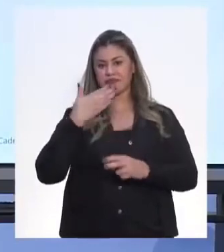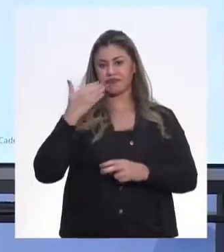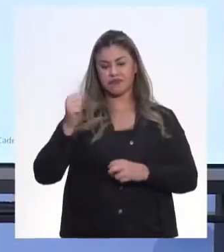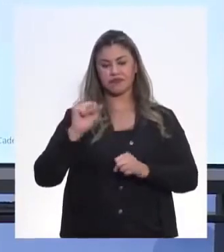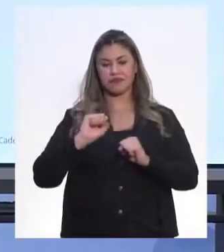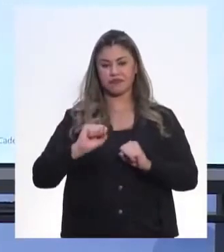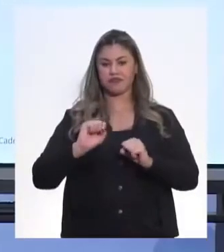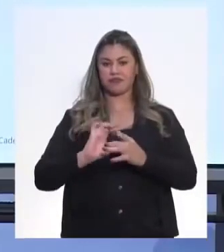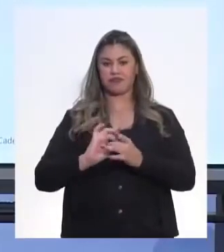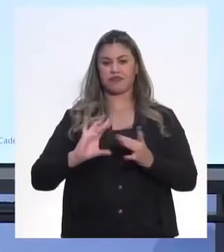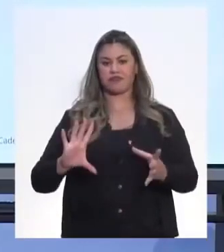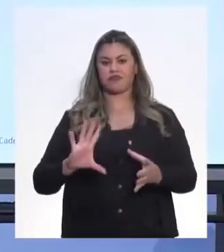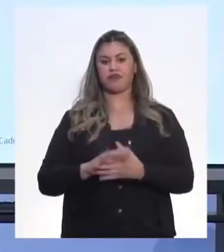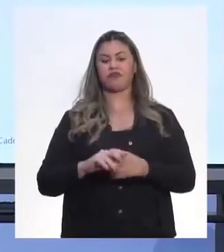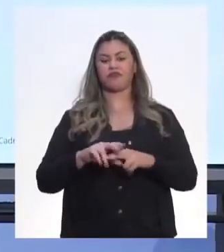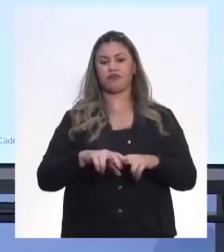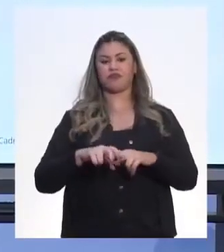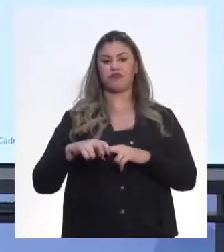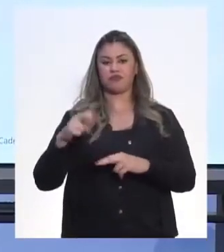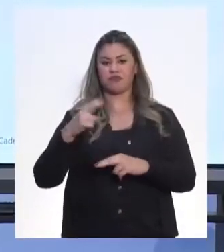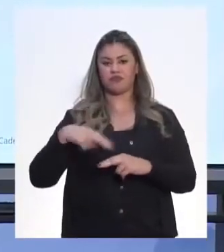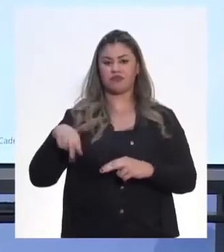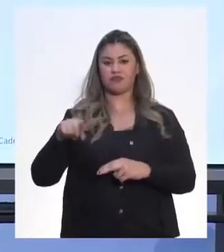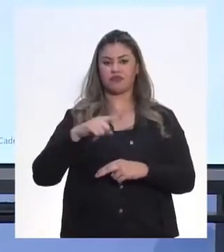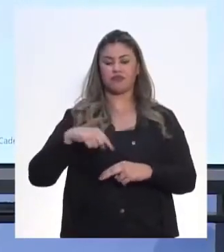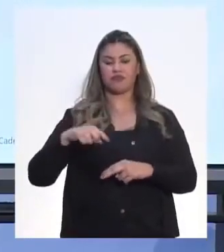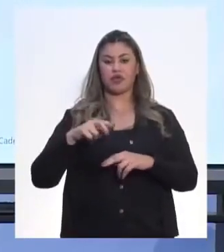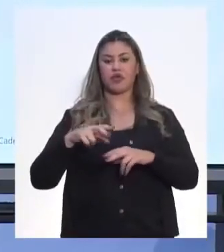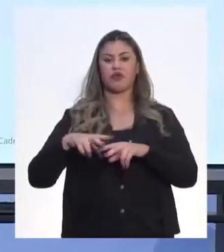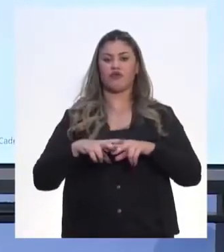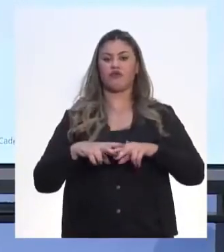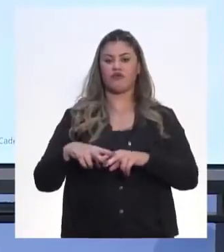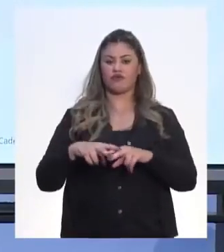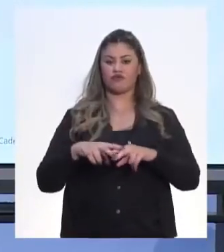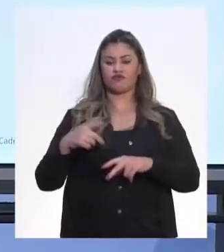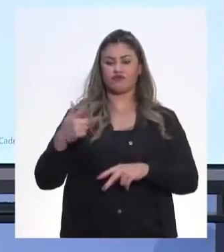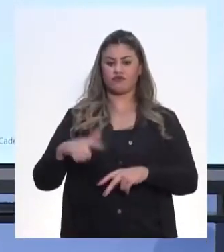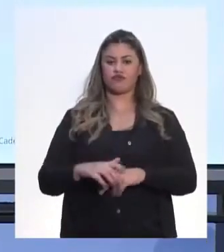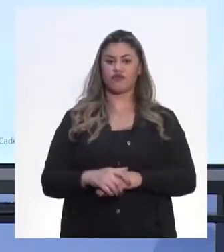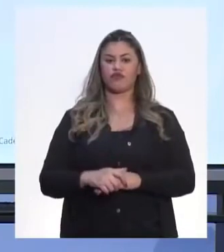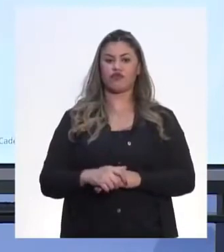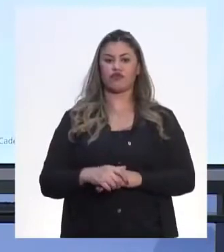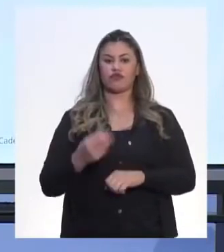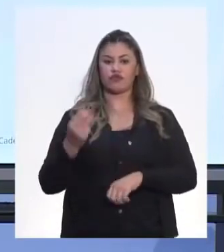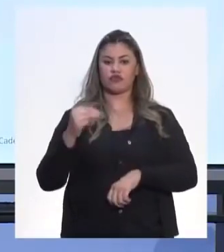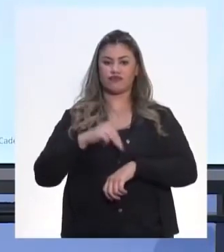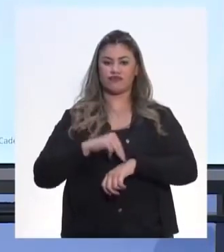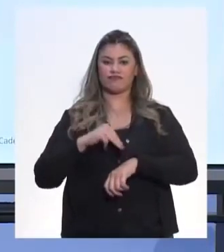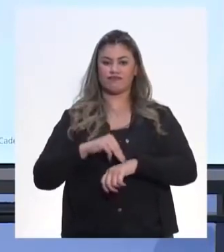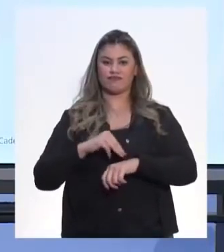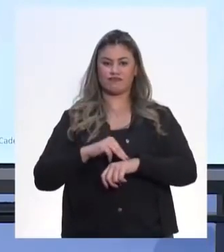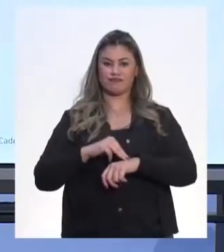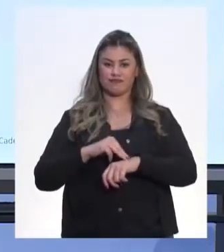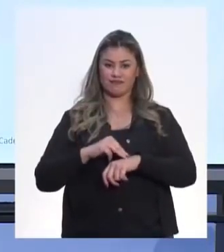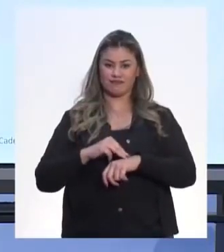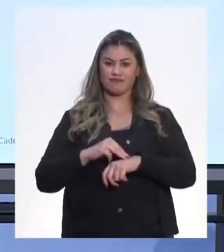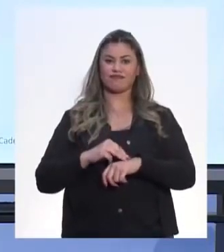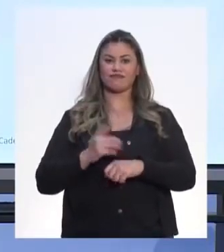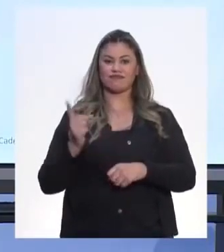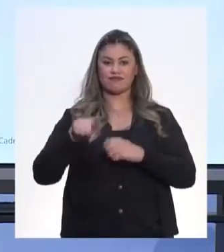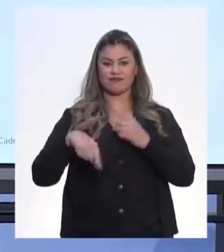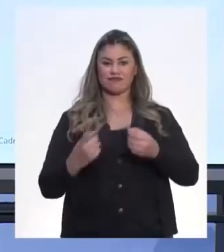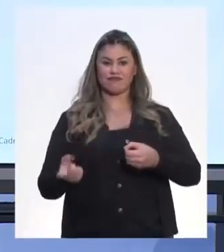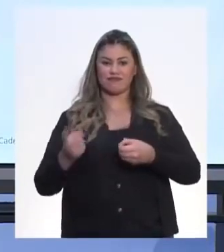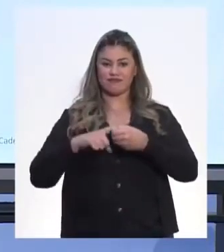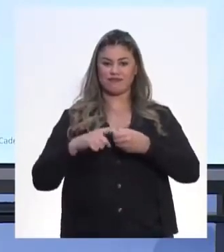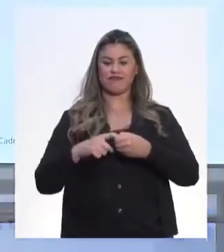fácil. Por isso que nós estamos revendo, né? Passamos a rever desde o início da aula. De novo, 3 minutinhos para vocês, a gente já